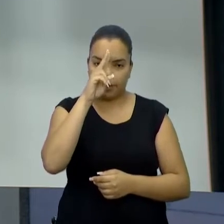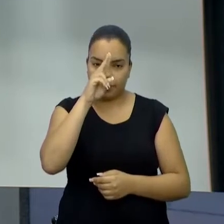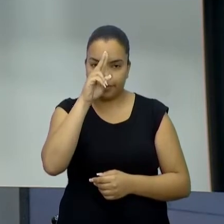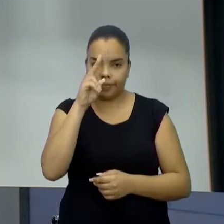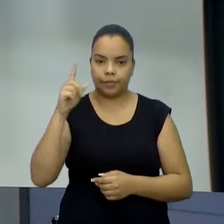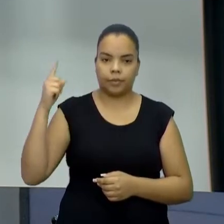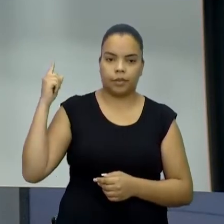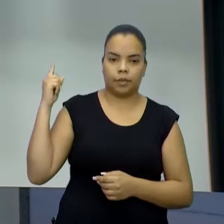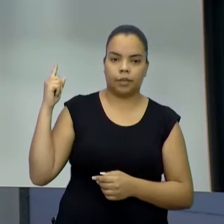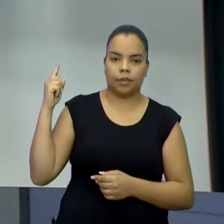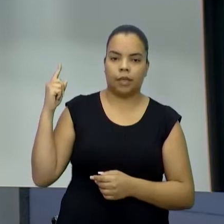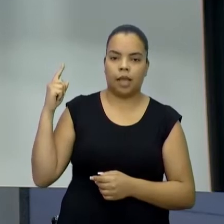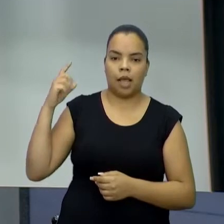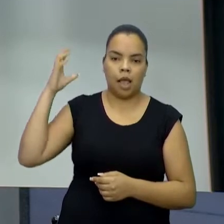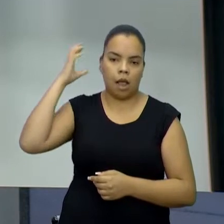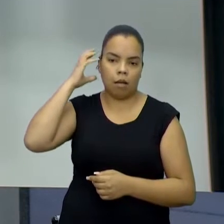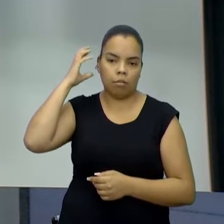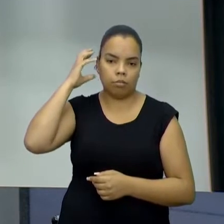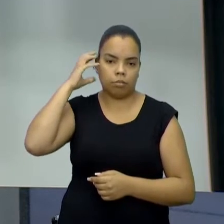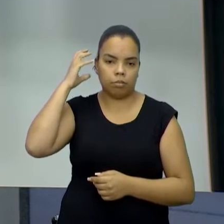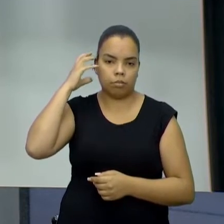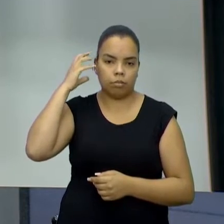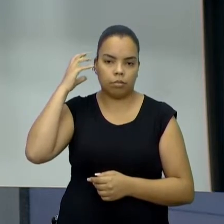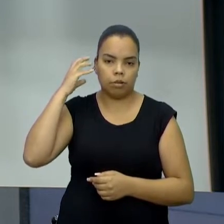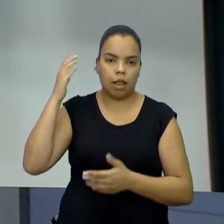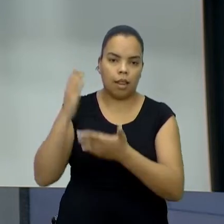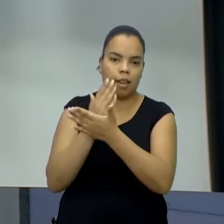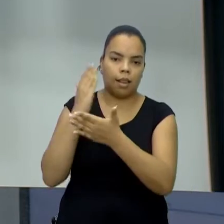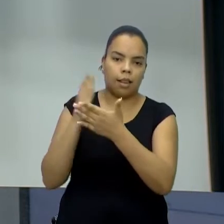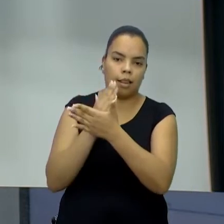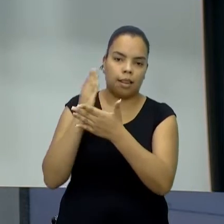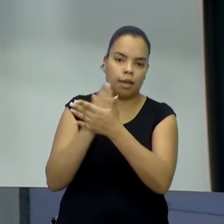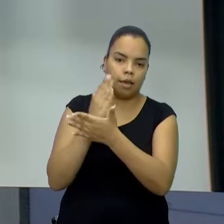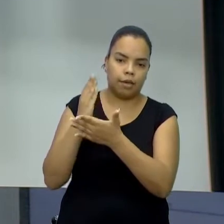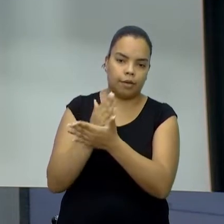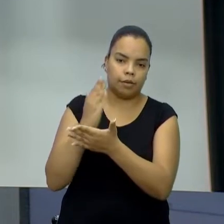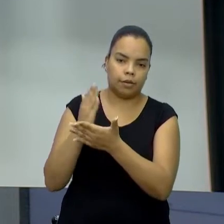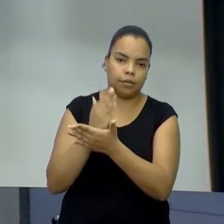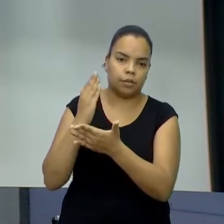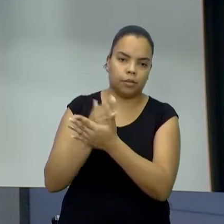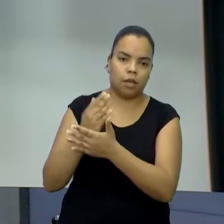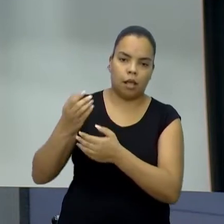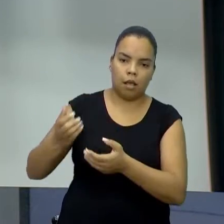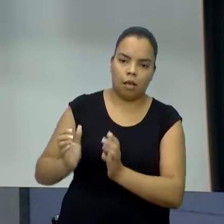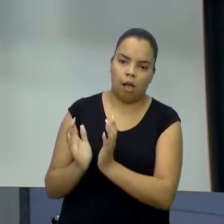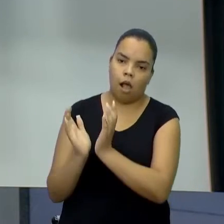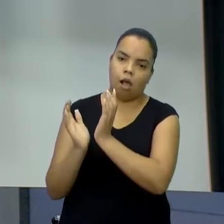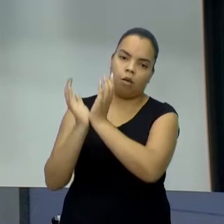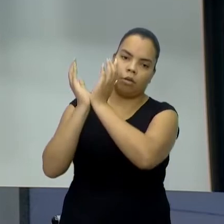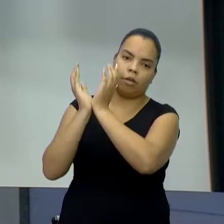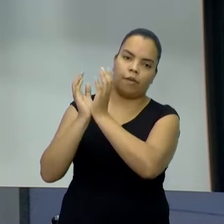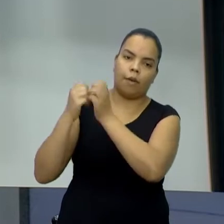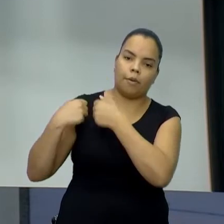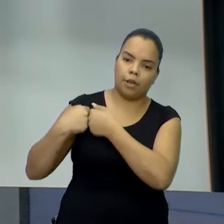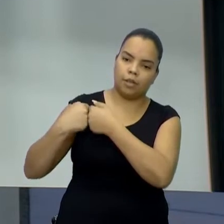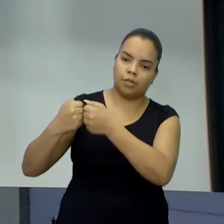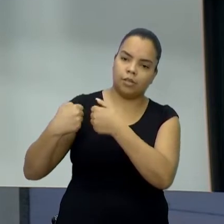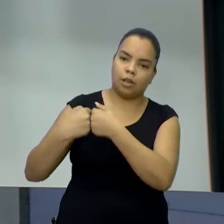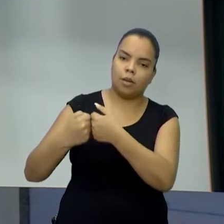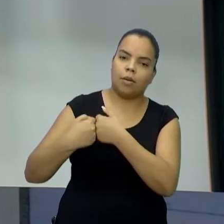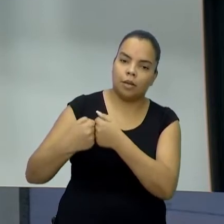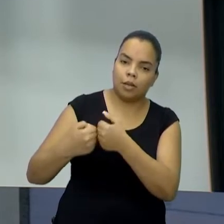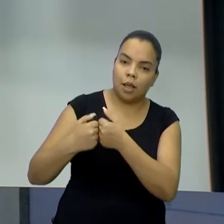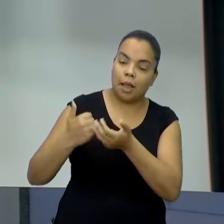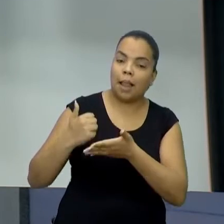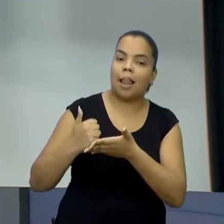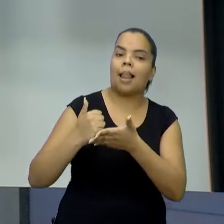jornalístico. Gravador, atrás de mim tenho livros também, o troféu e esse ônibus que nos leva ao